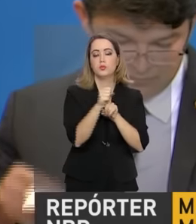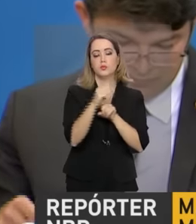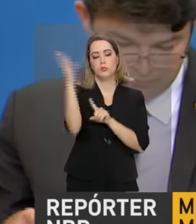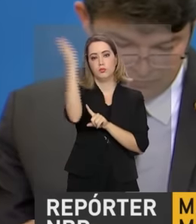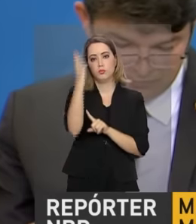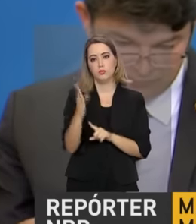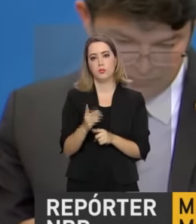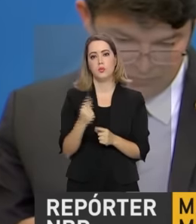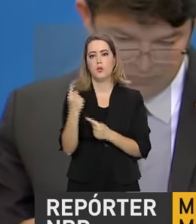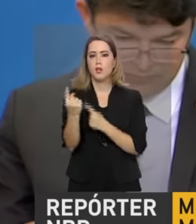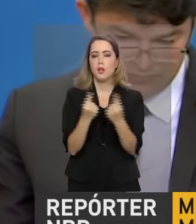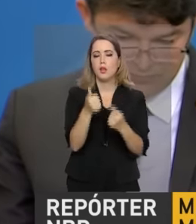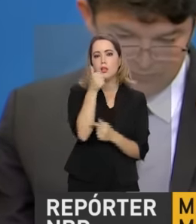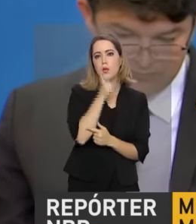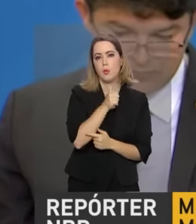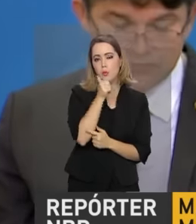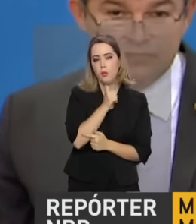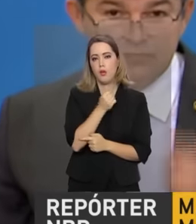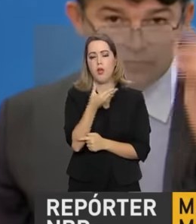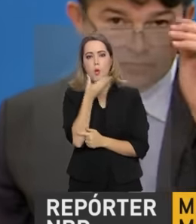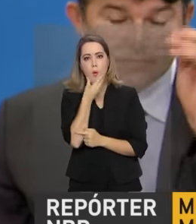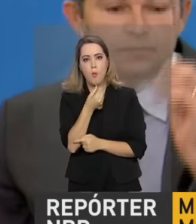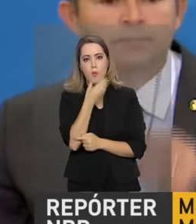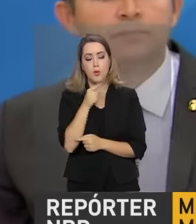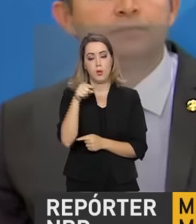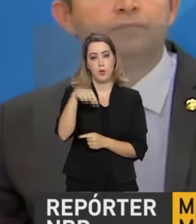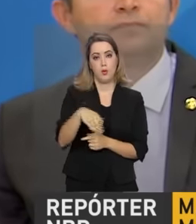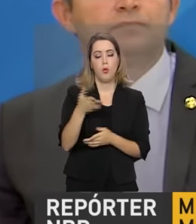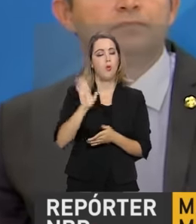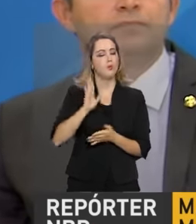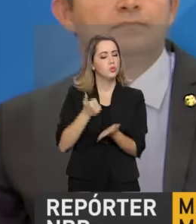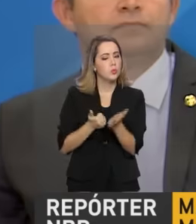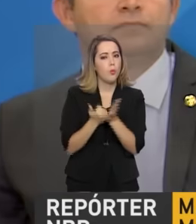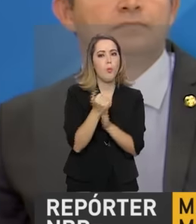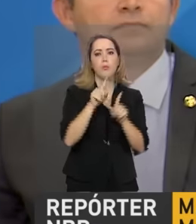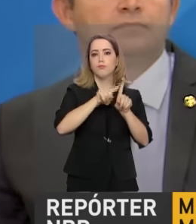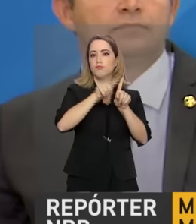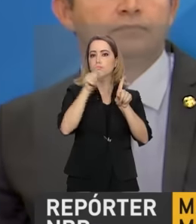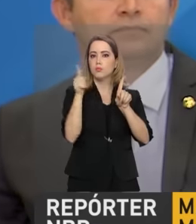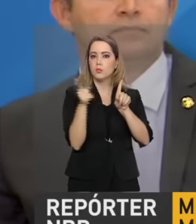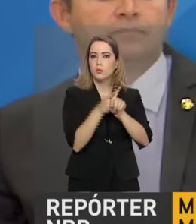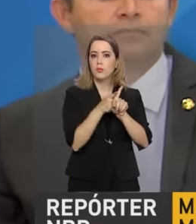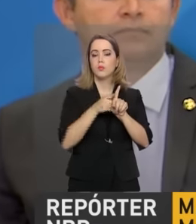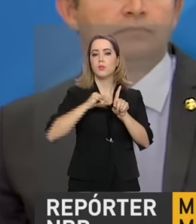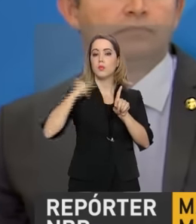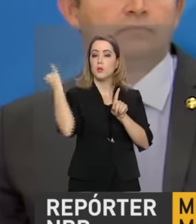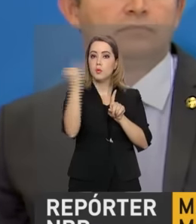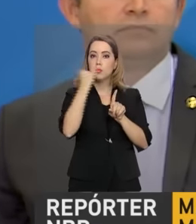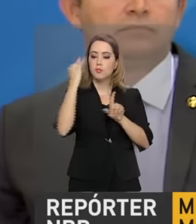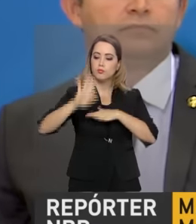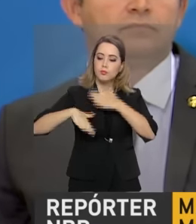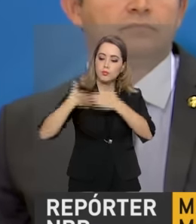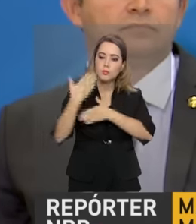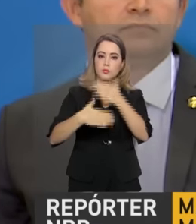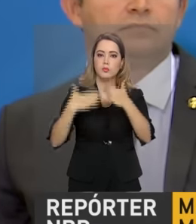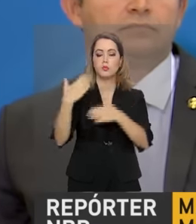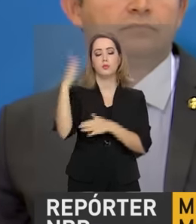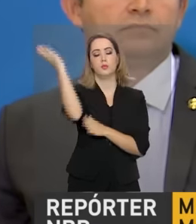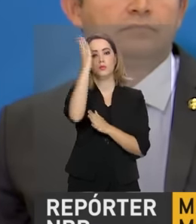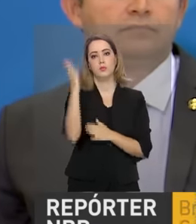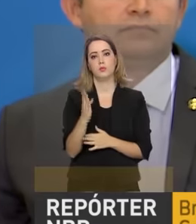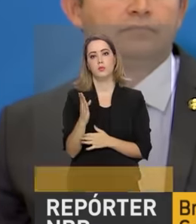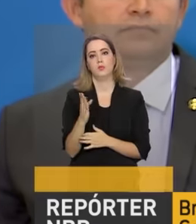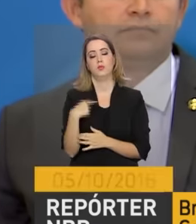Cada brasileira, cada brasileiro desagestação importa para o desenvolvimento do Brasil.